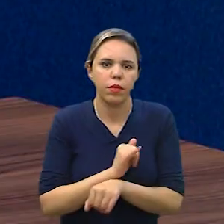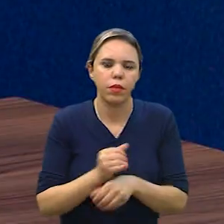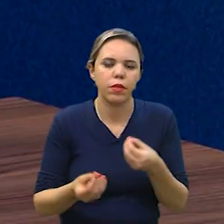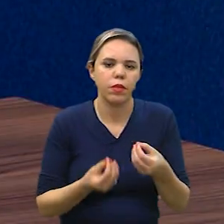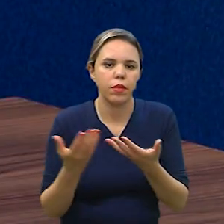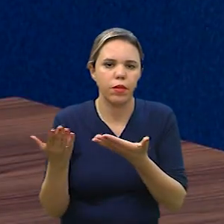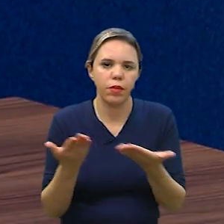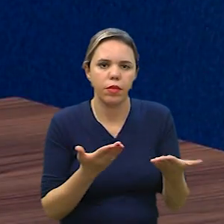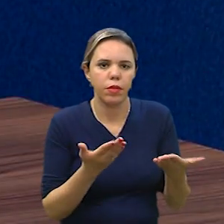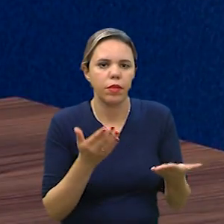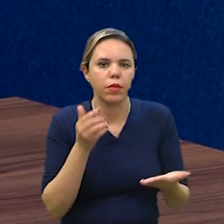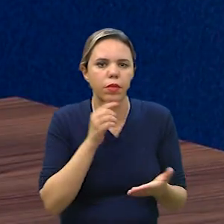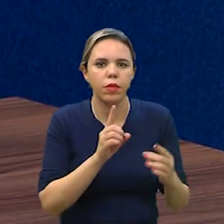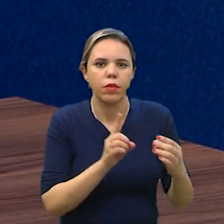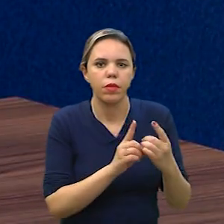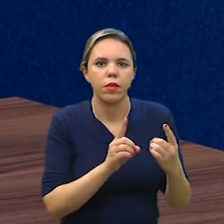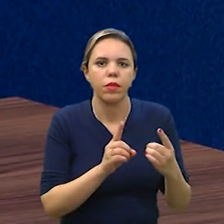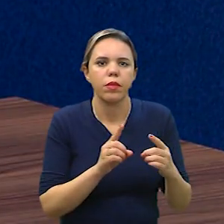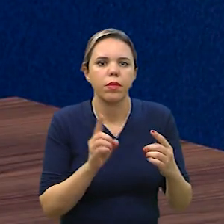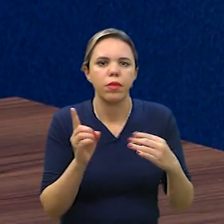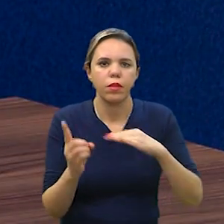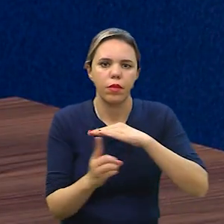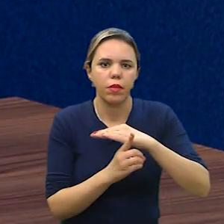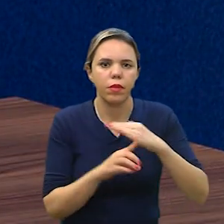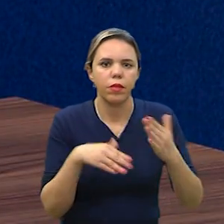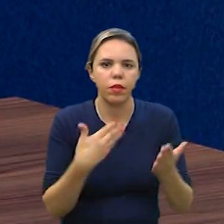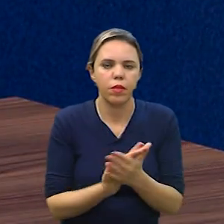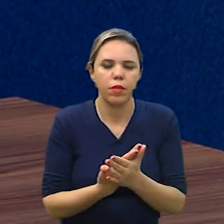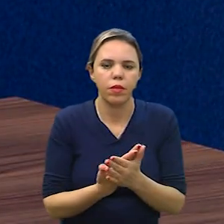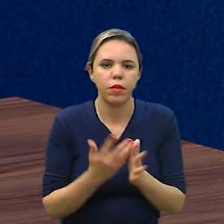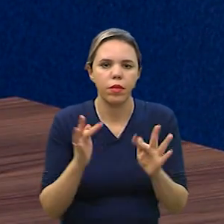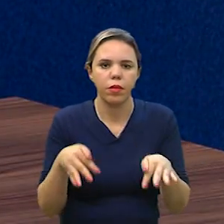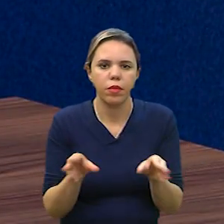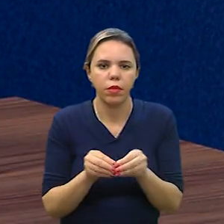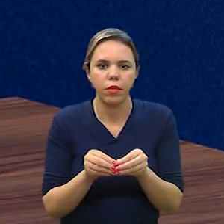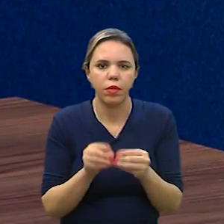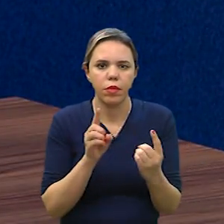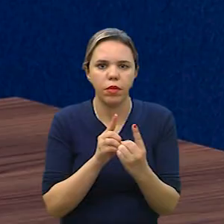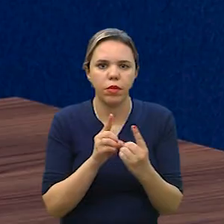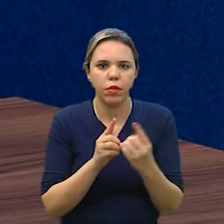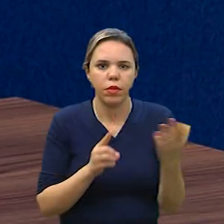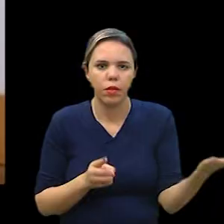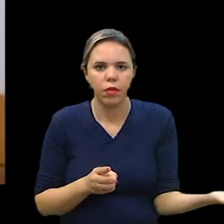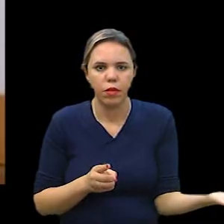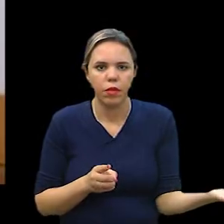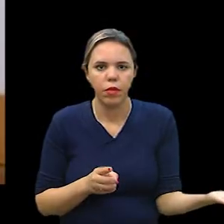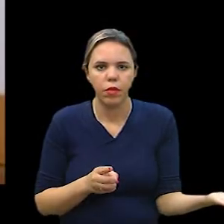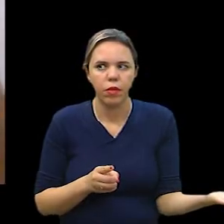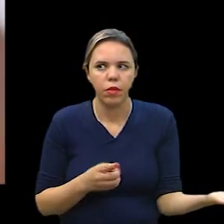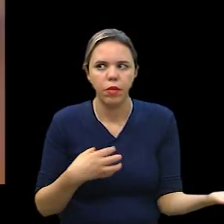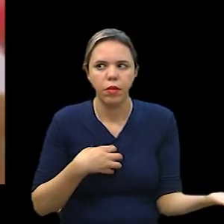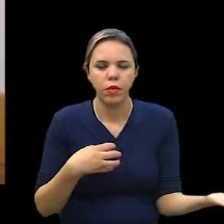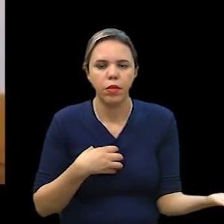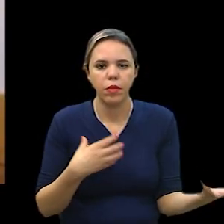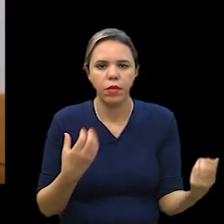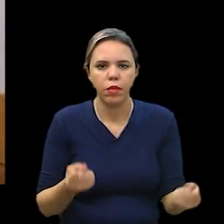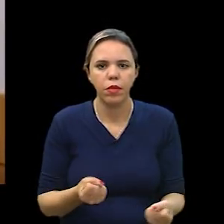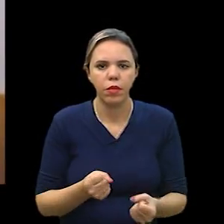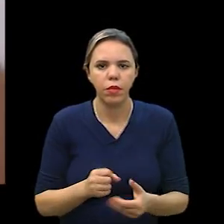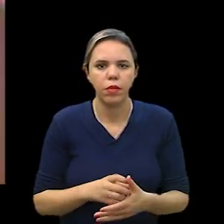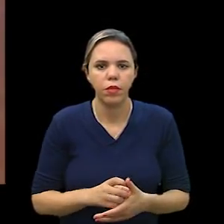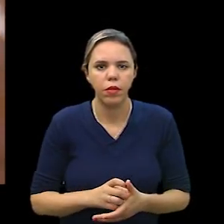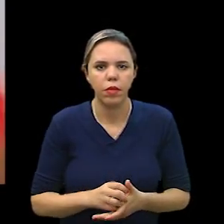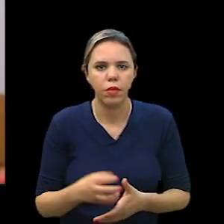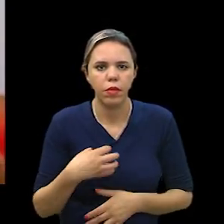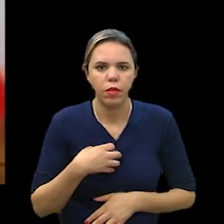de como receber essa cliente, desde a recepção até o final do atendimento, né? Para que ela se sinta acolhida, para